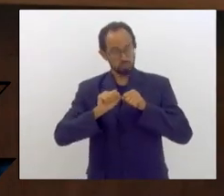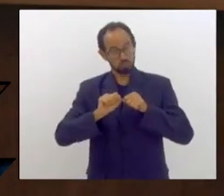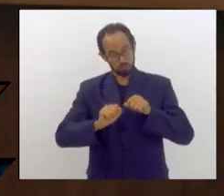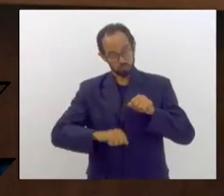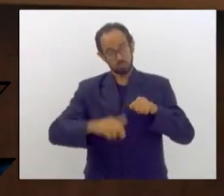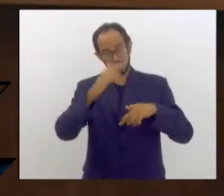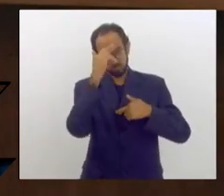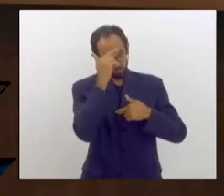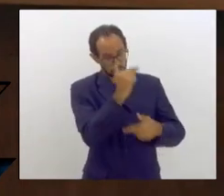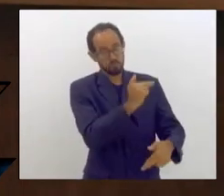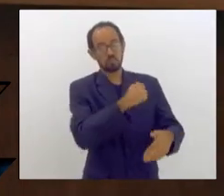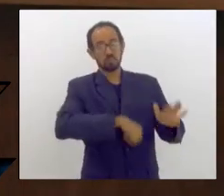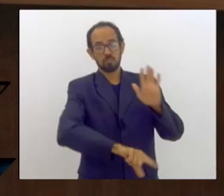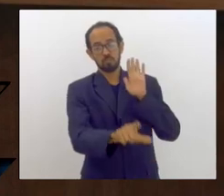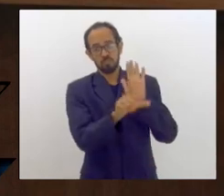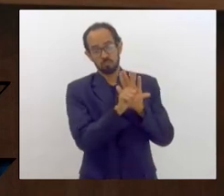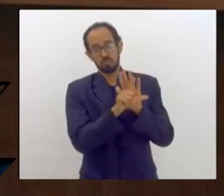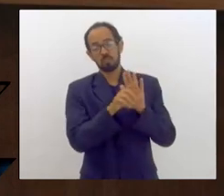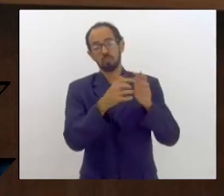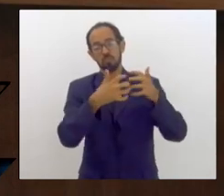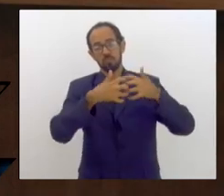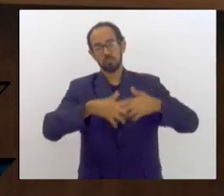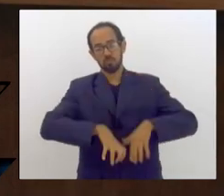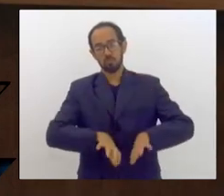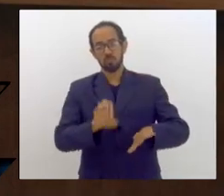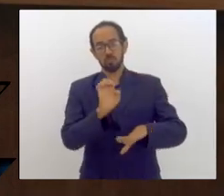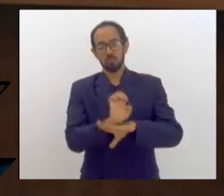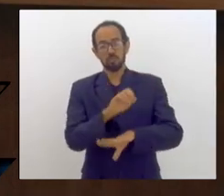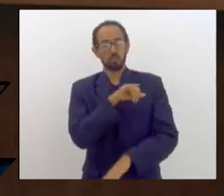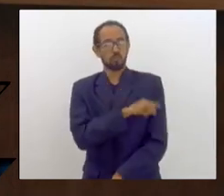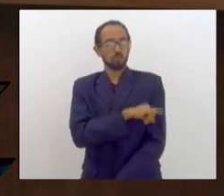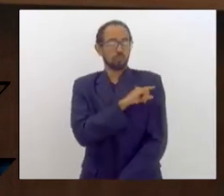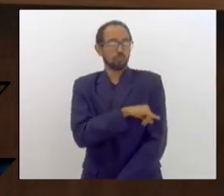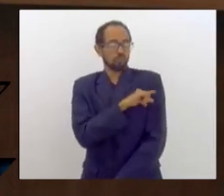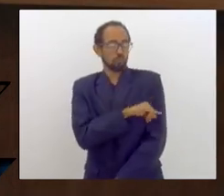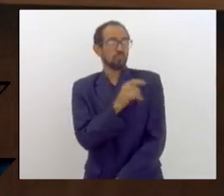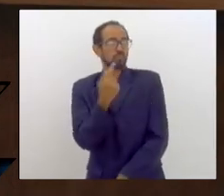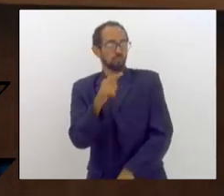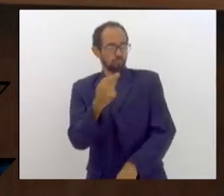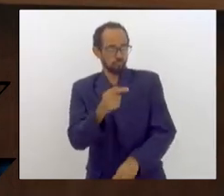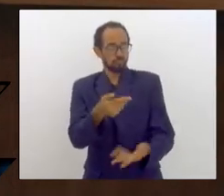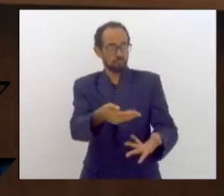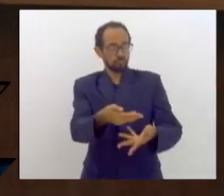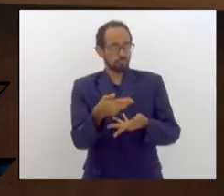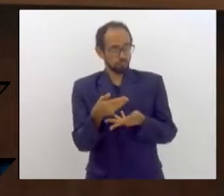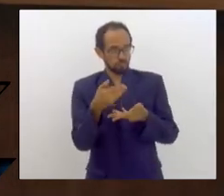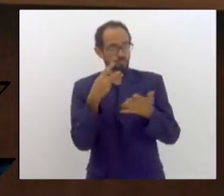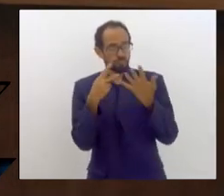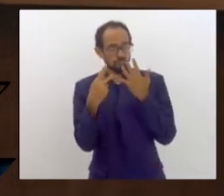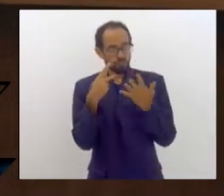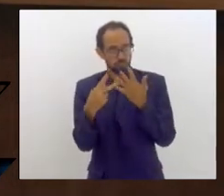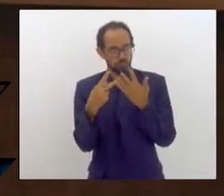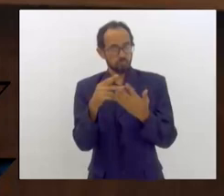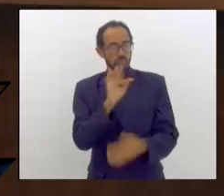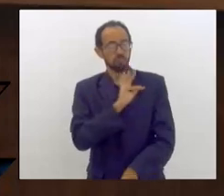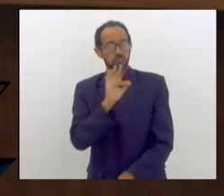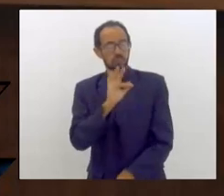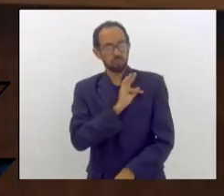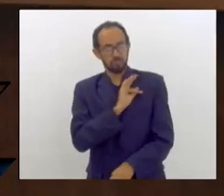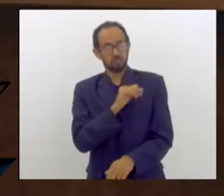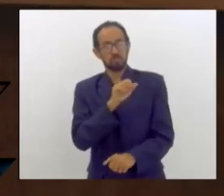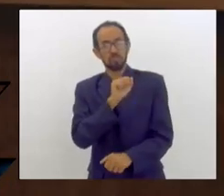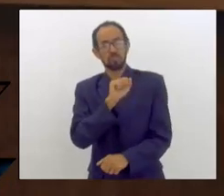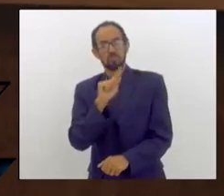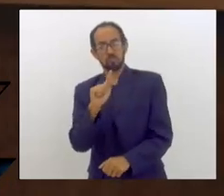lei hoje em vigor no estado do Rio de Janeiro, que garante aí o atendimento psíquico a policiais, a agentes